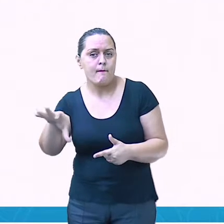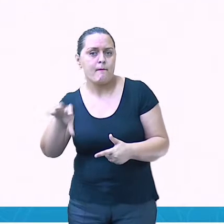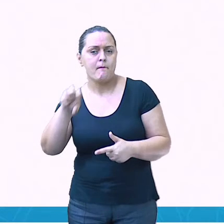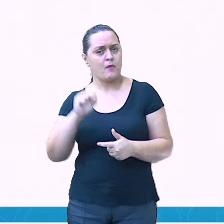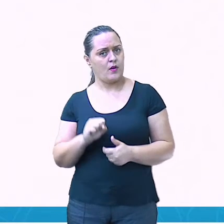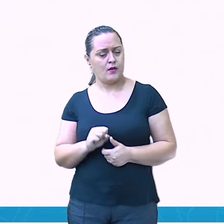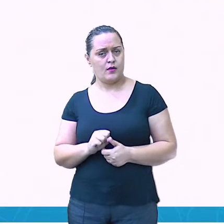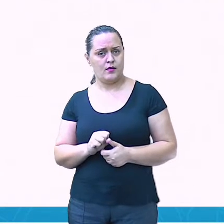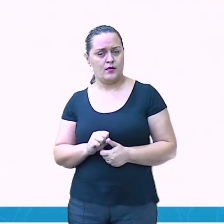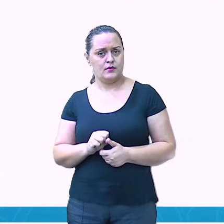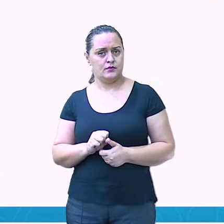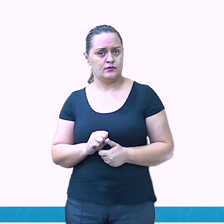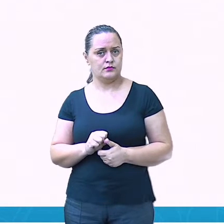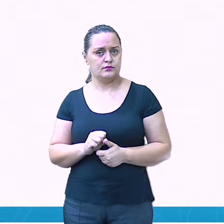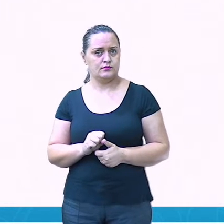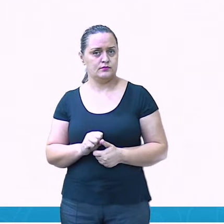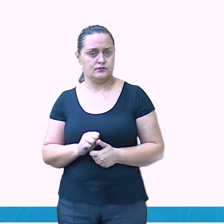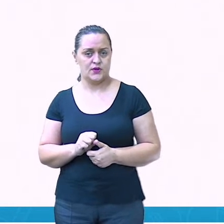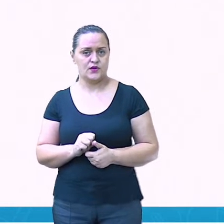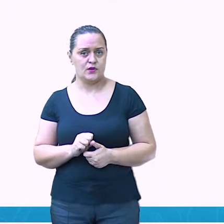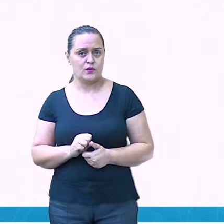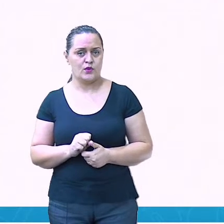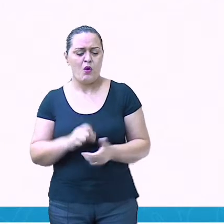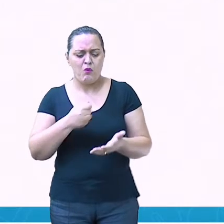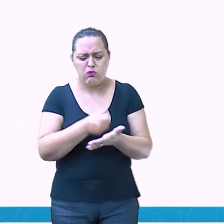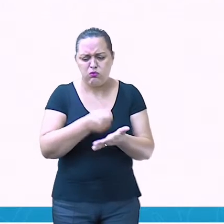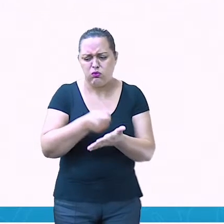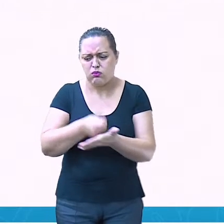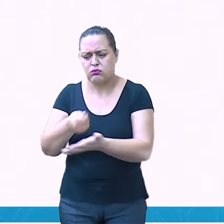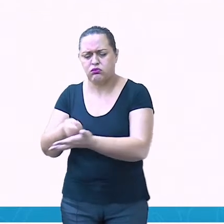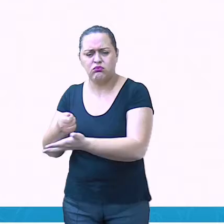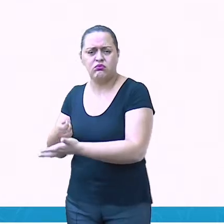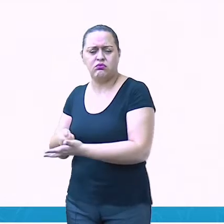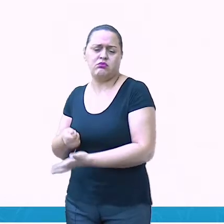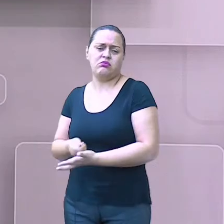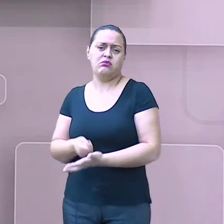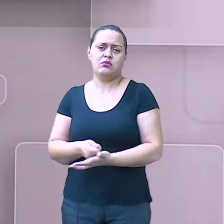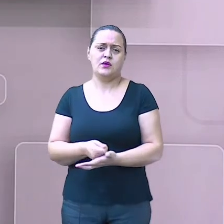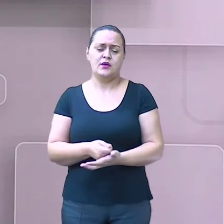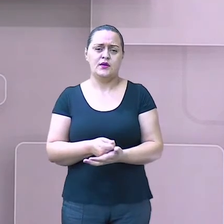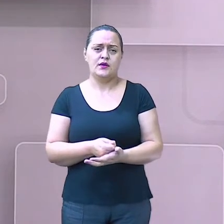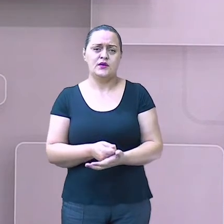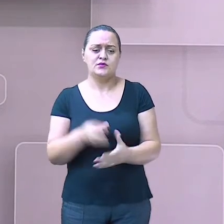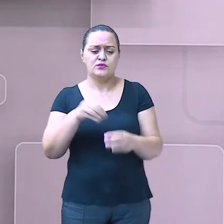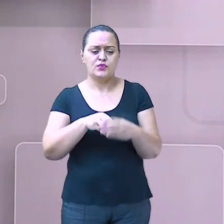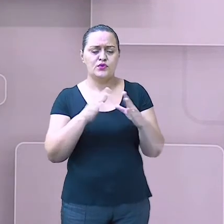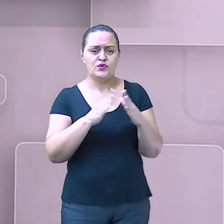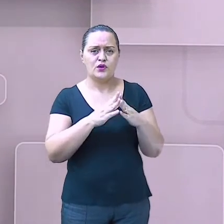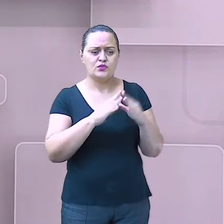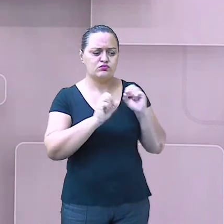comprar. O consumo exagerado, fazer o uso do